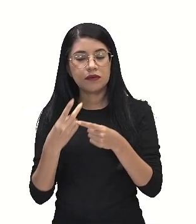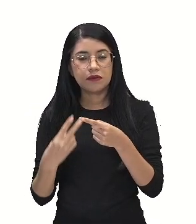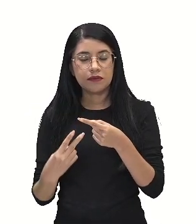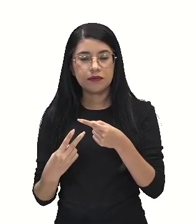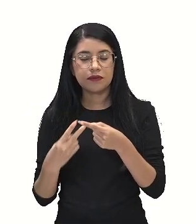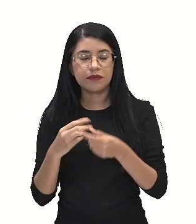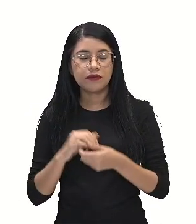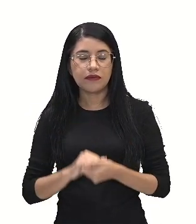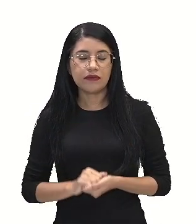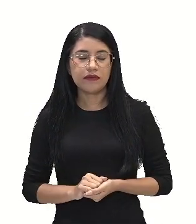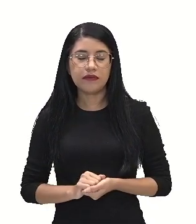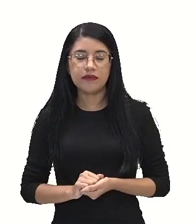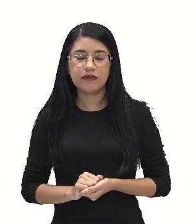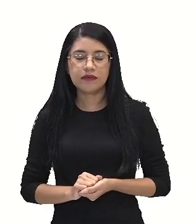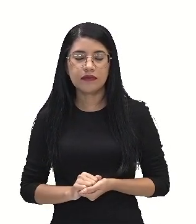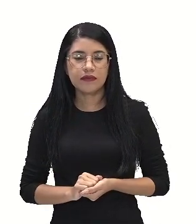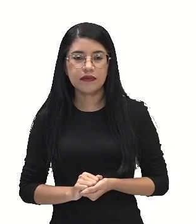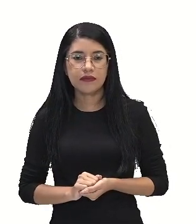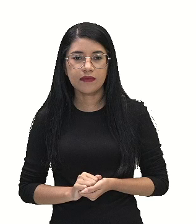2. Tá?